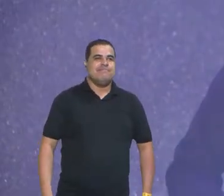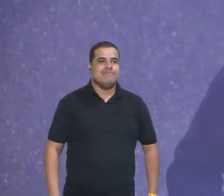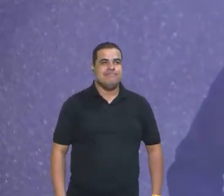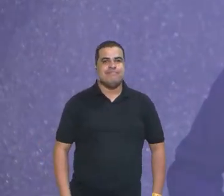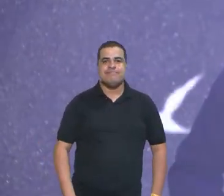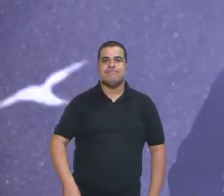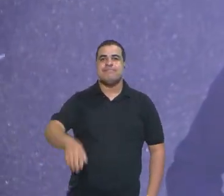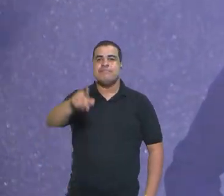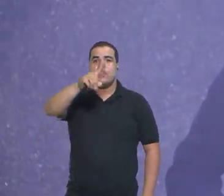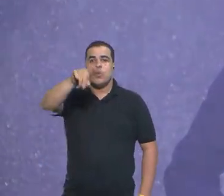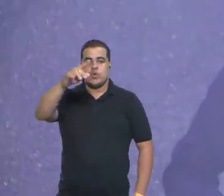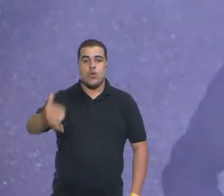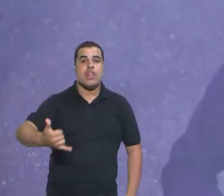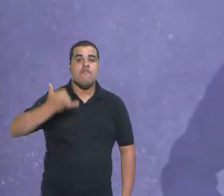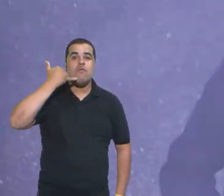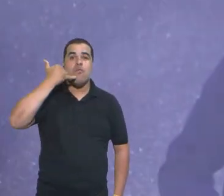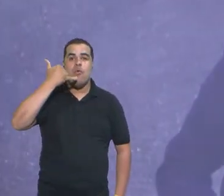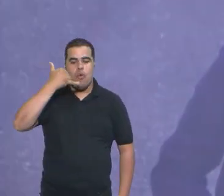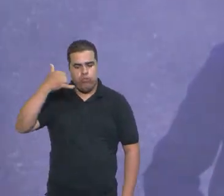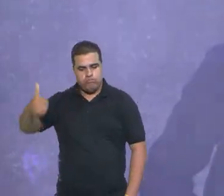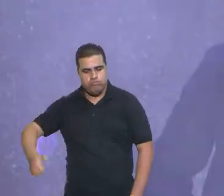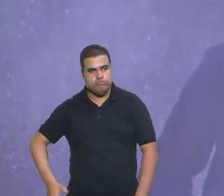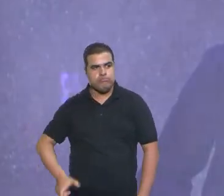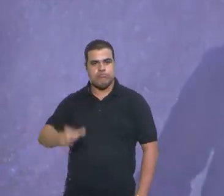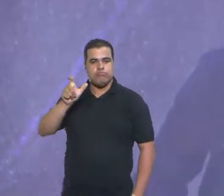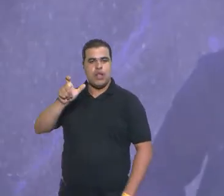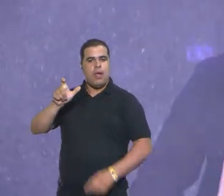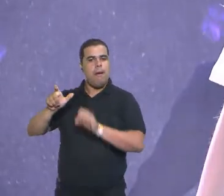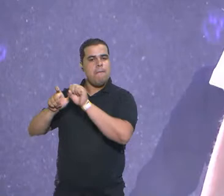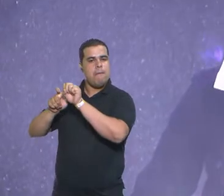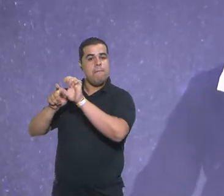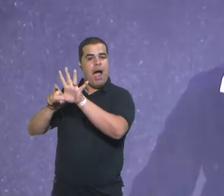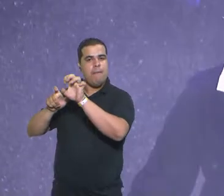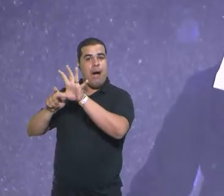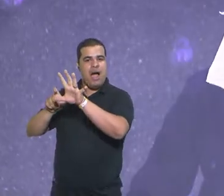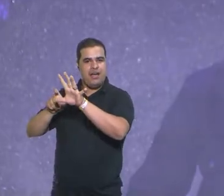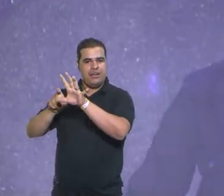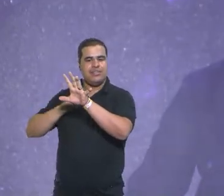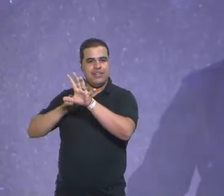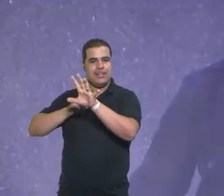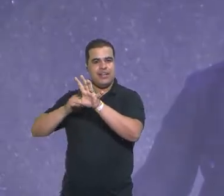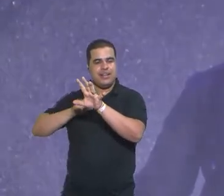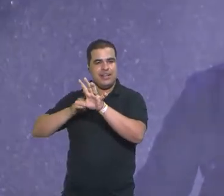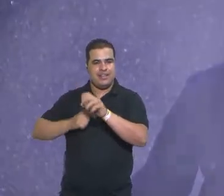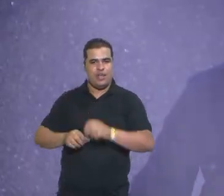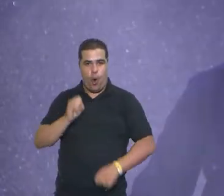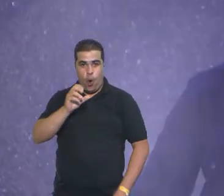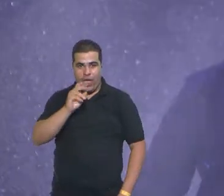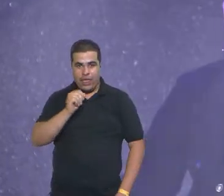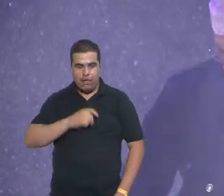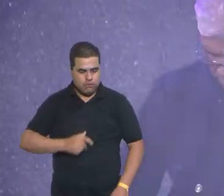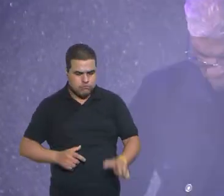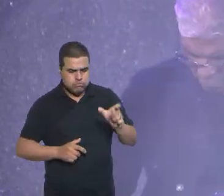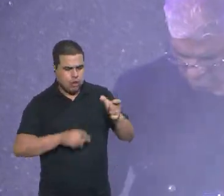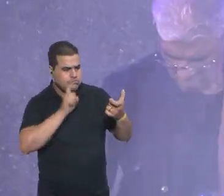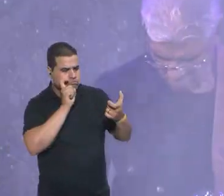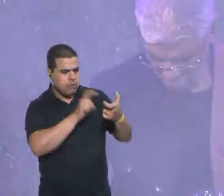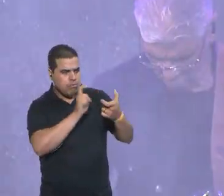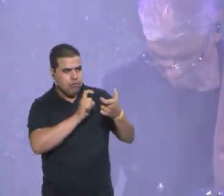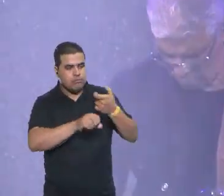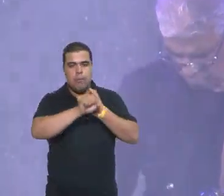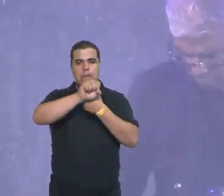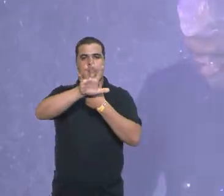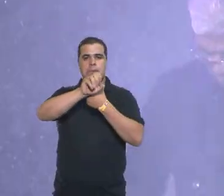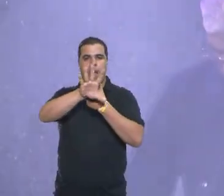pegue aí agora o seu telefone Acenda a lanterna dele aí as luz que ele tem aí aquele botãozinho que você